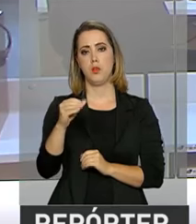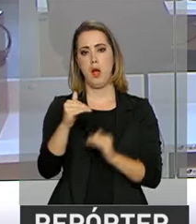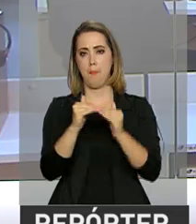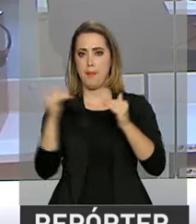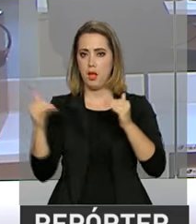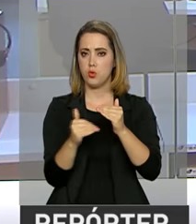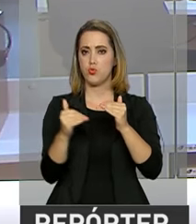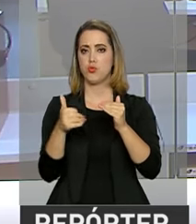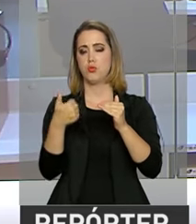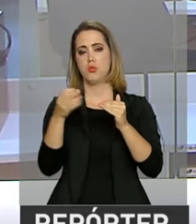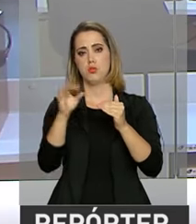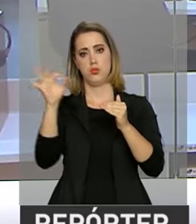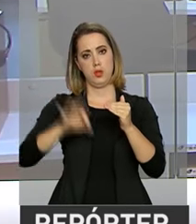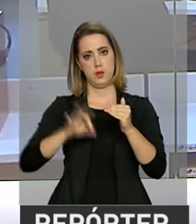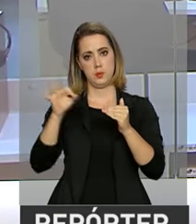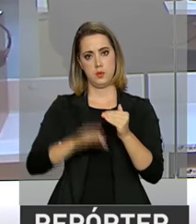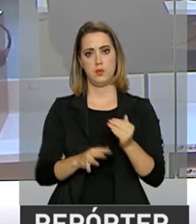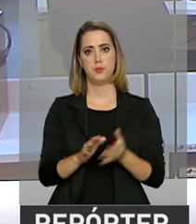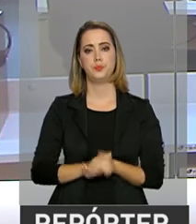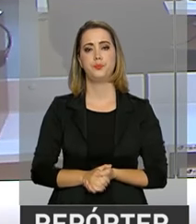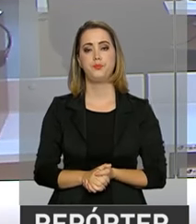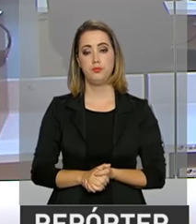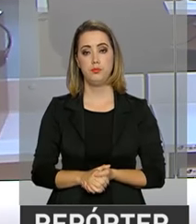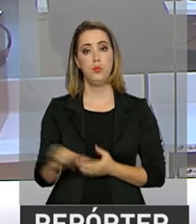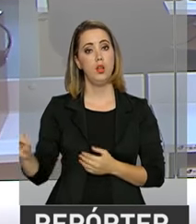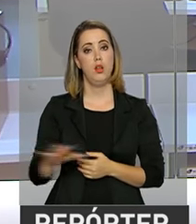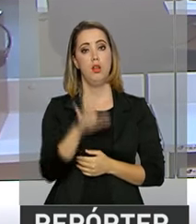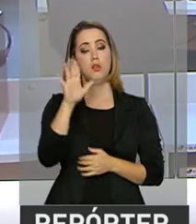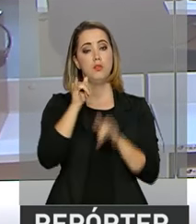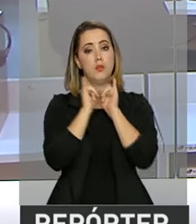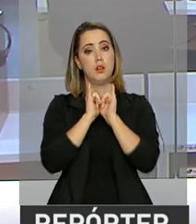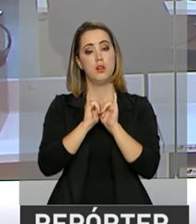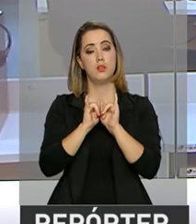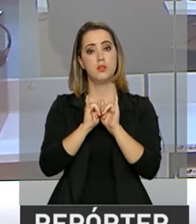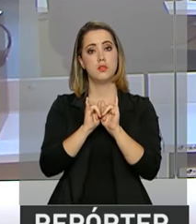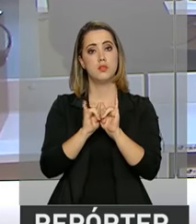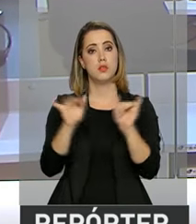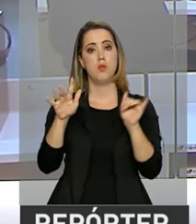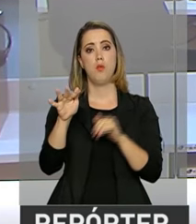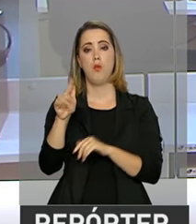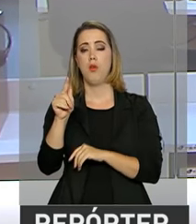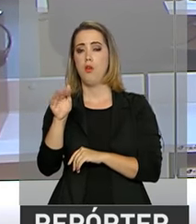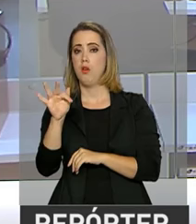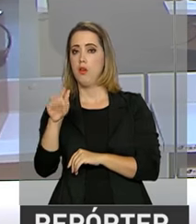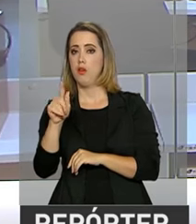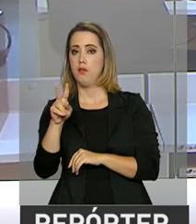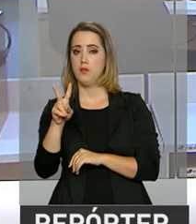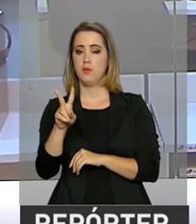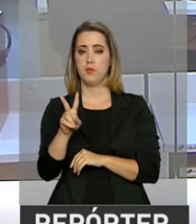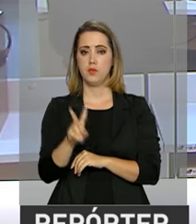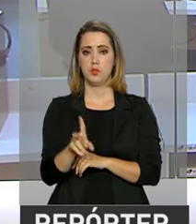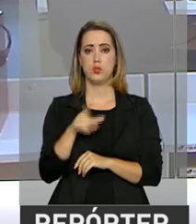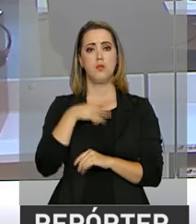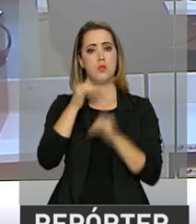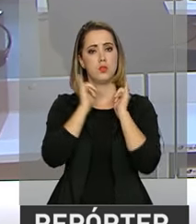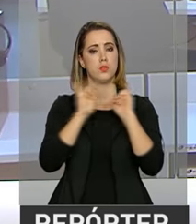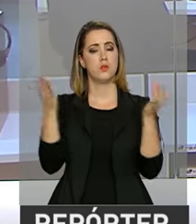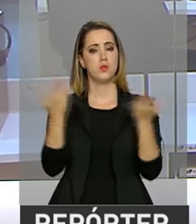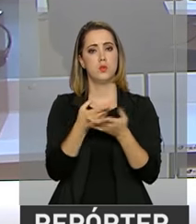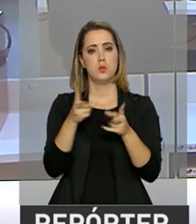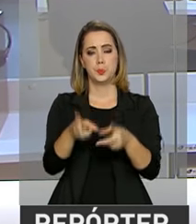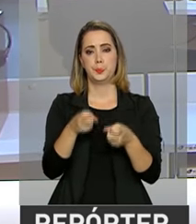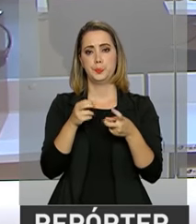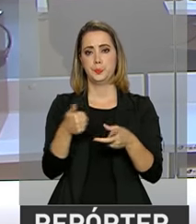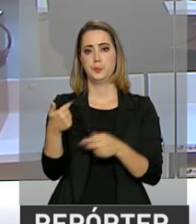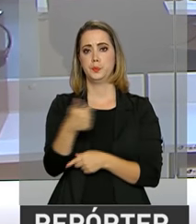E ainda sobre a inflação, a Fundação Getúlio Vargas divulgou hoje a expectativa dos consumidores brasileiros para os